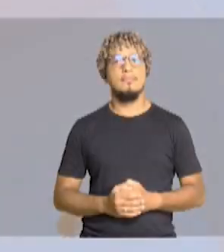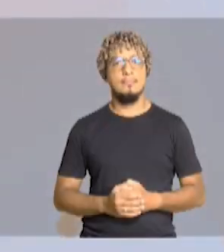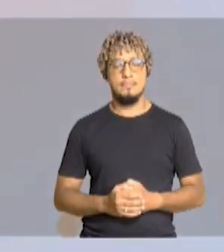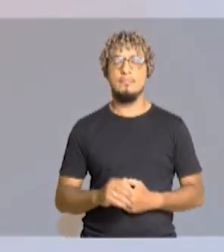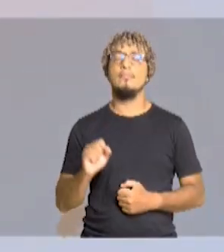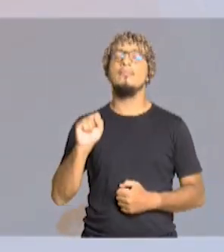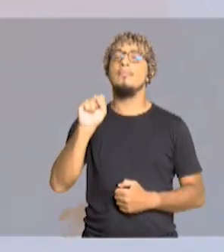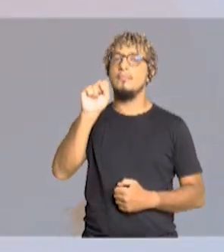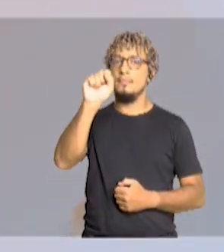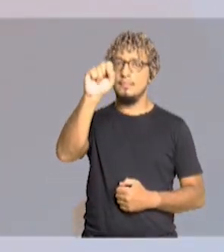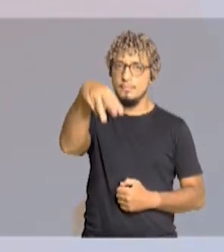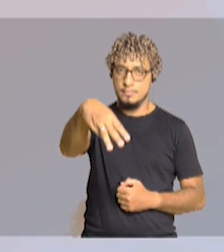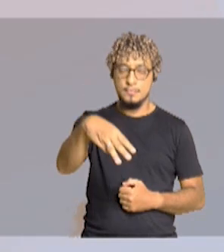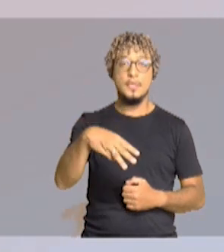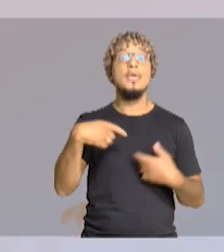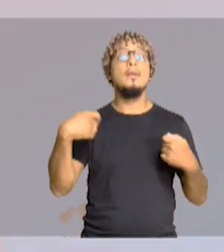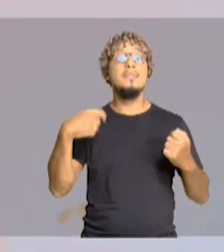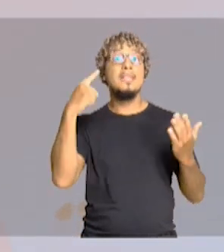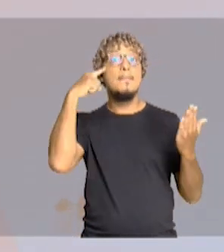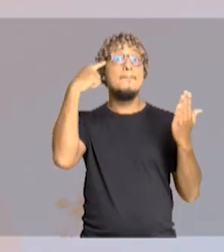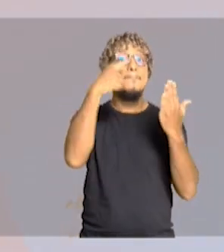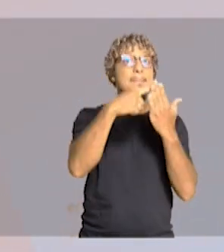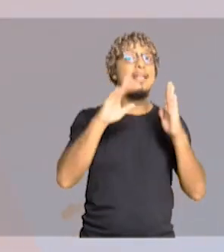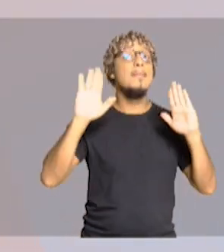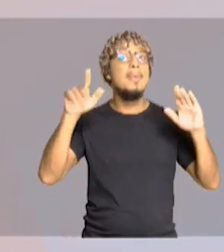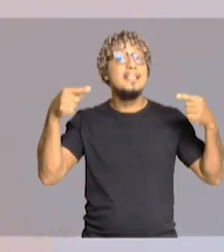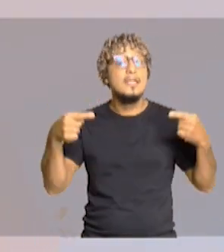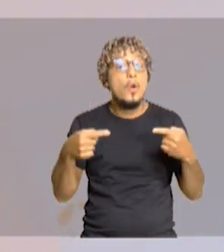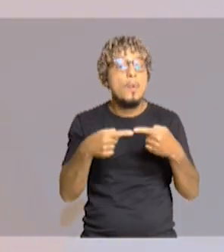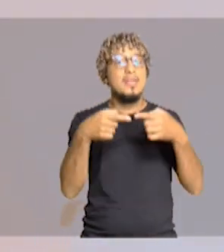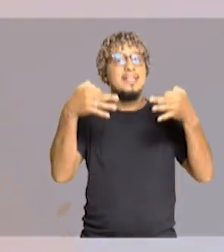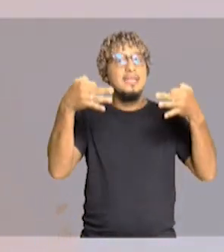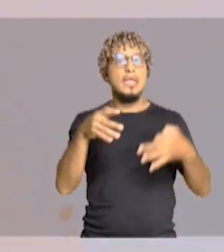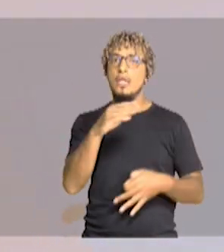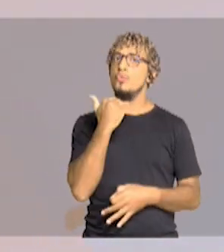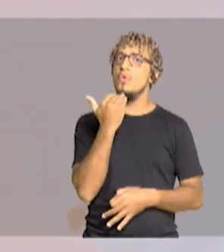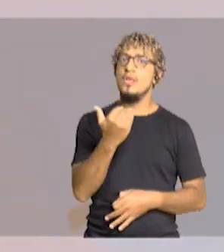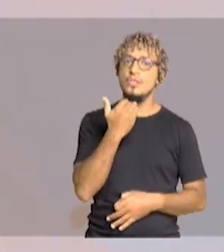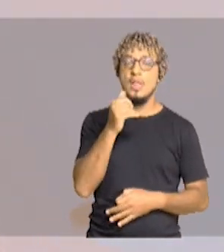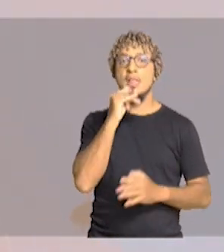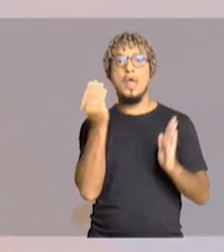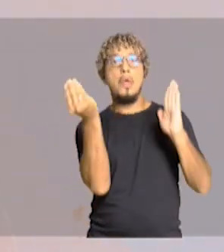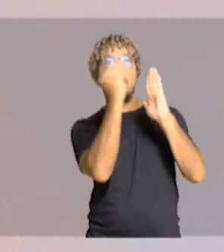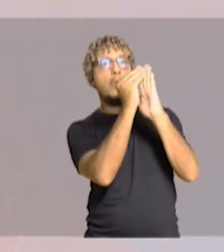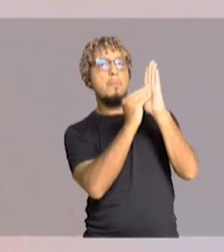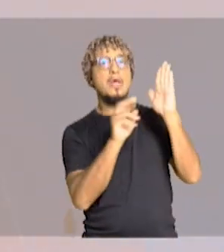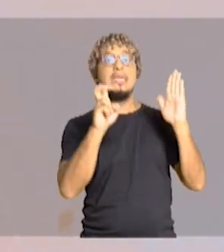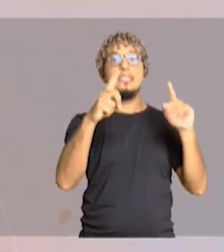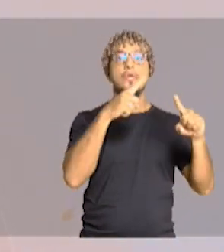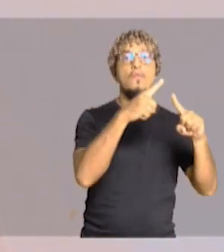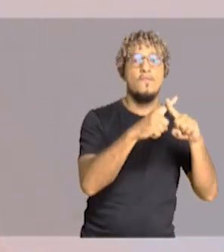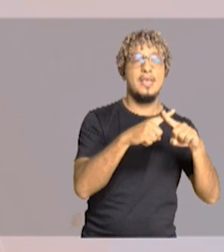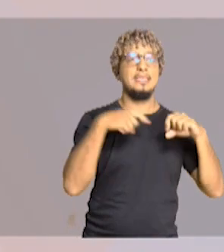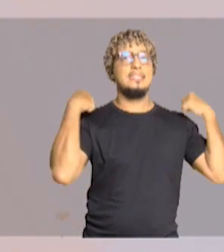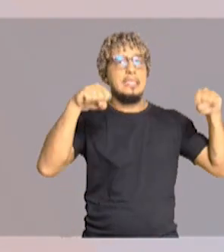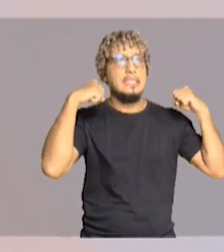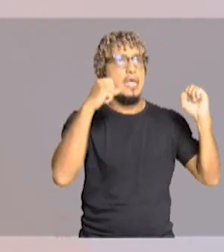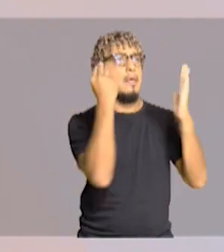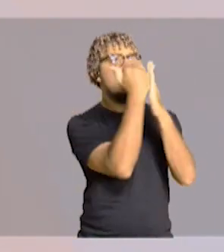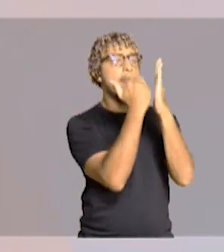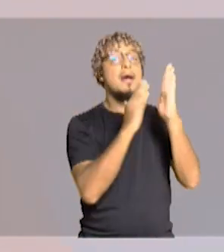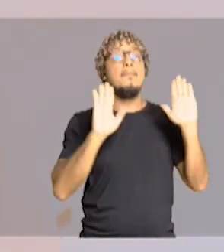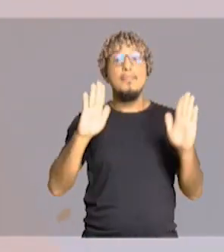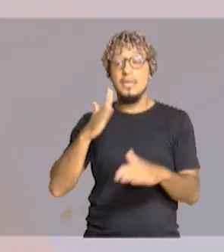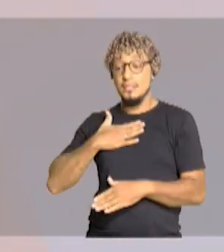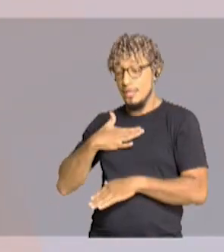sim metas atingíveis não adianta você colocar uma meta de treinar 5 dias na semana se você